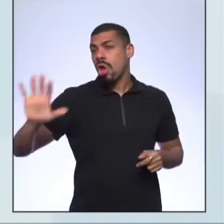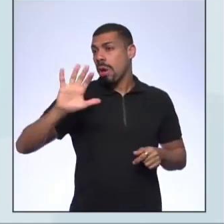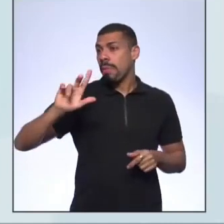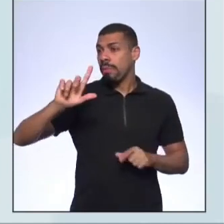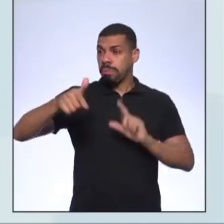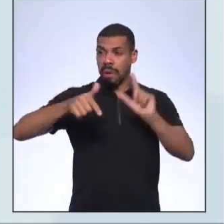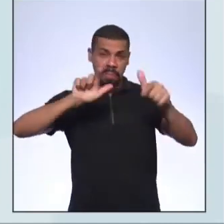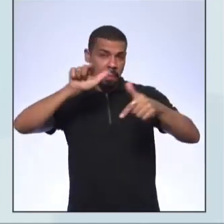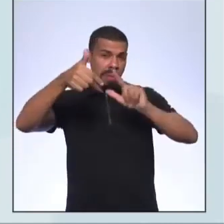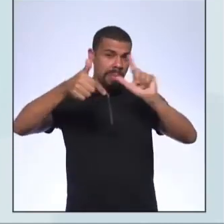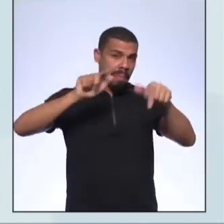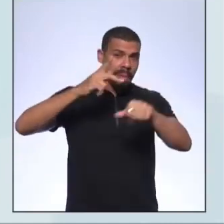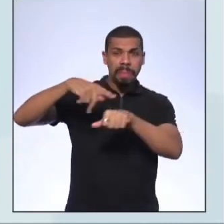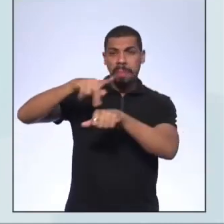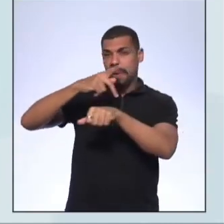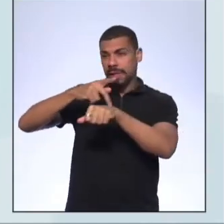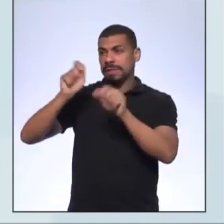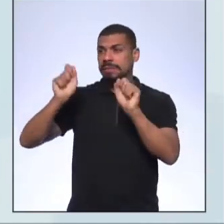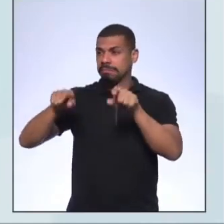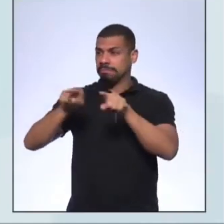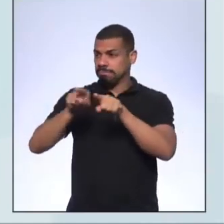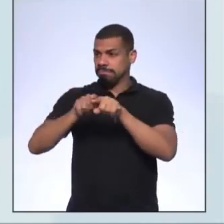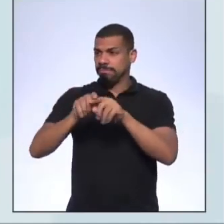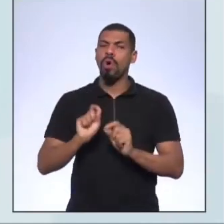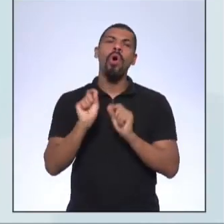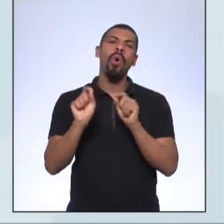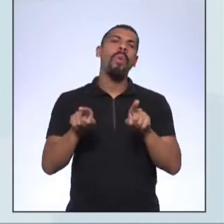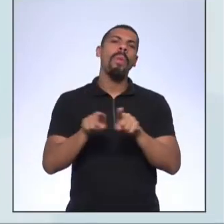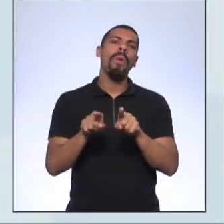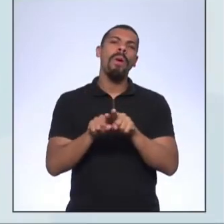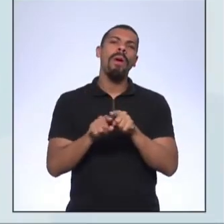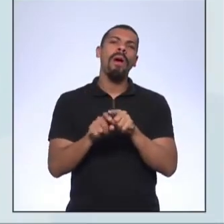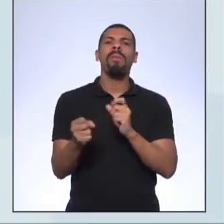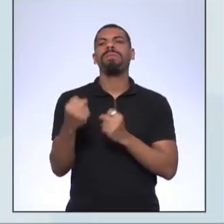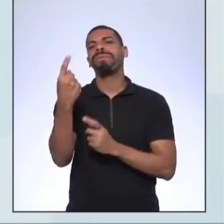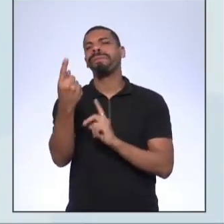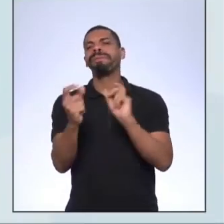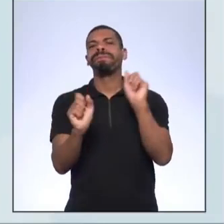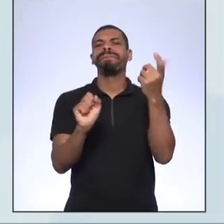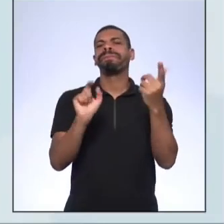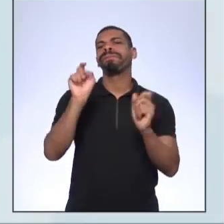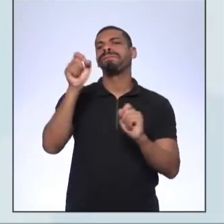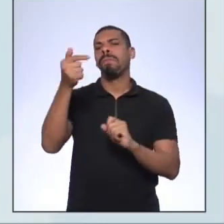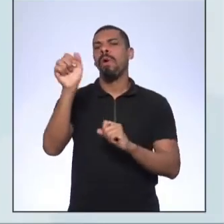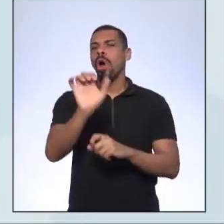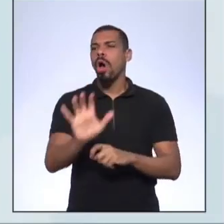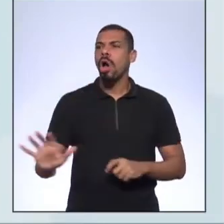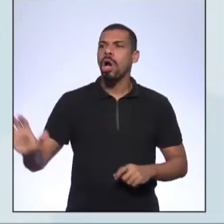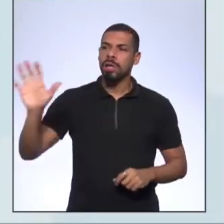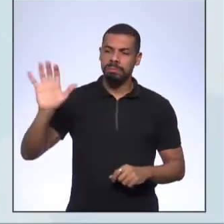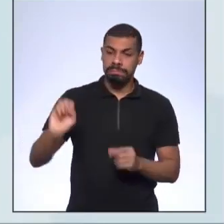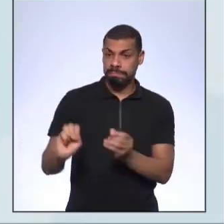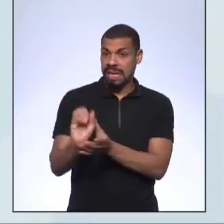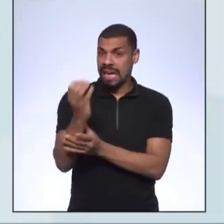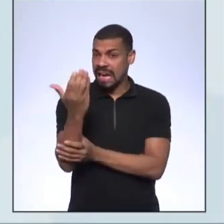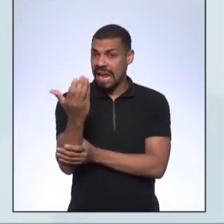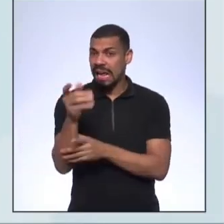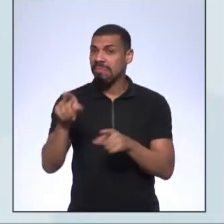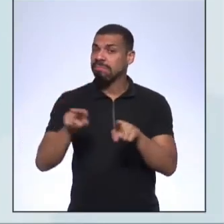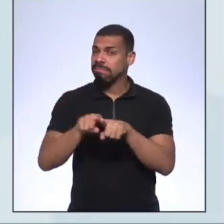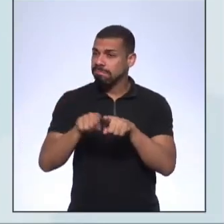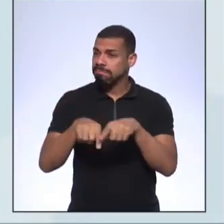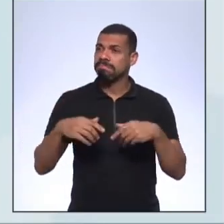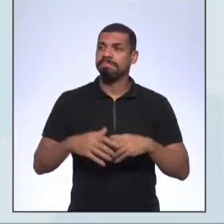ali da Europa, também motivaram com que potências europeias partissem para criar novas rotas